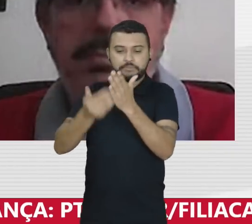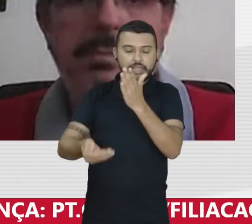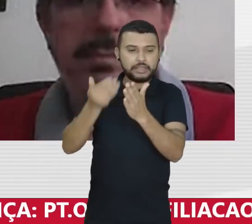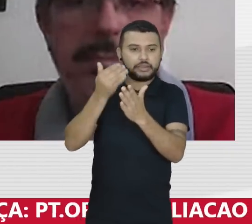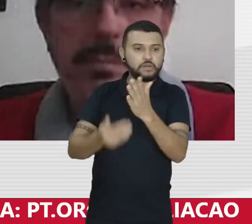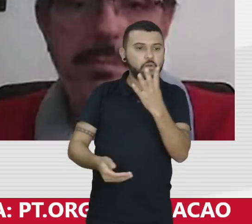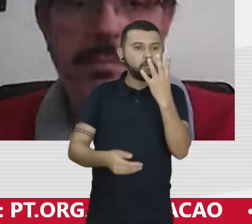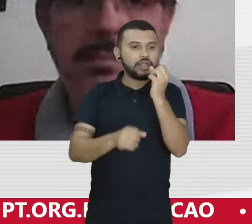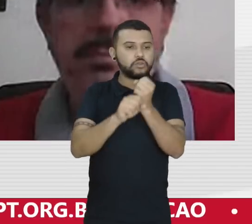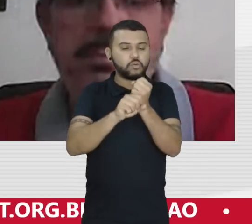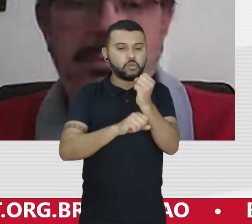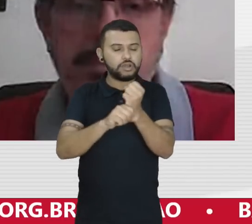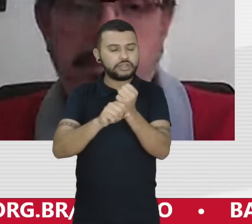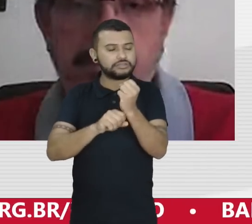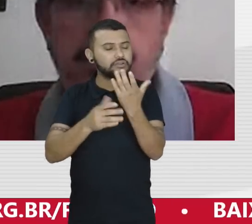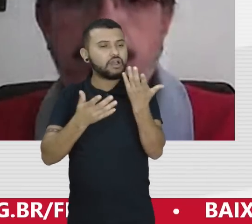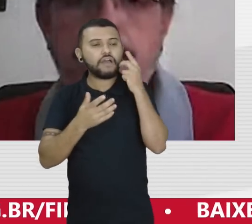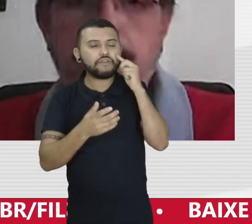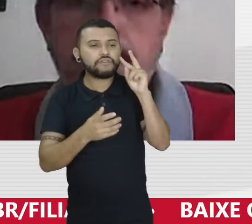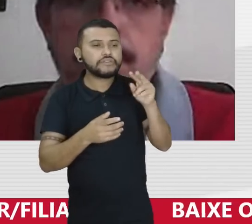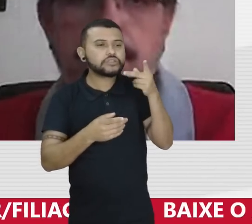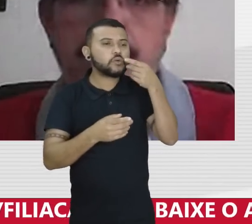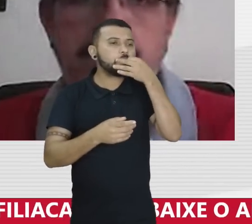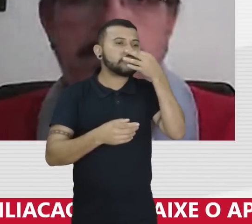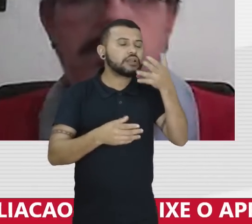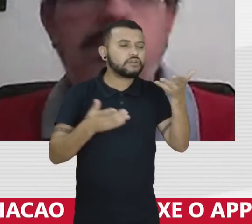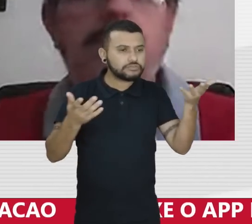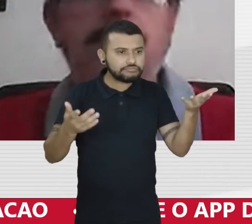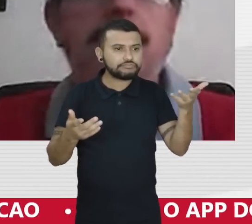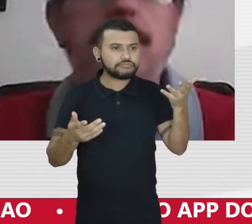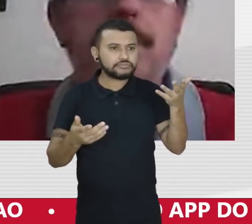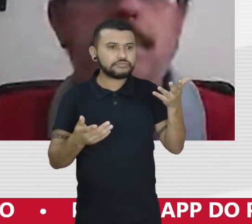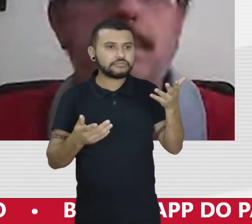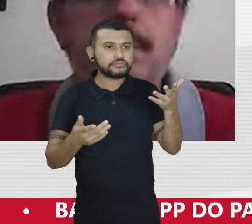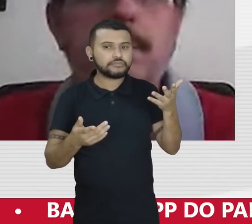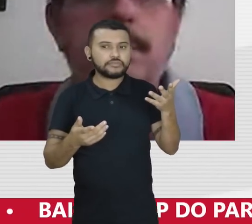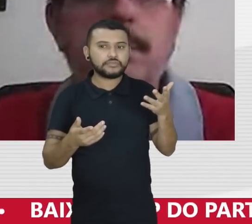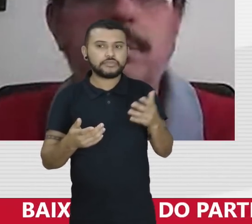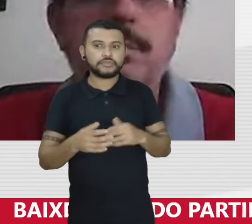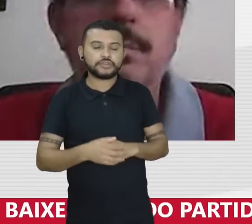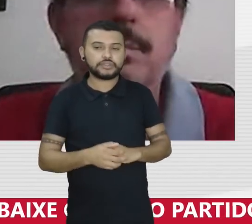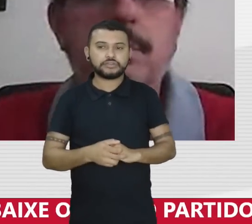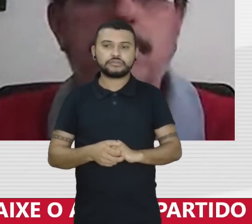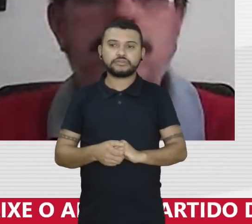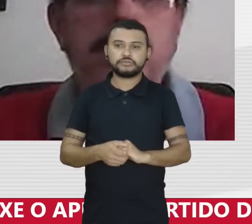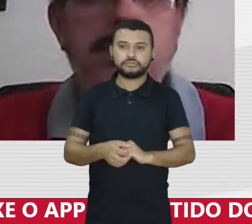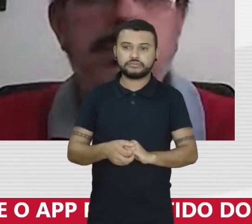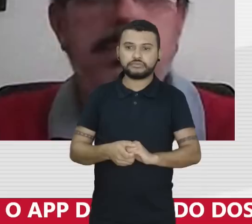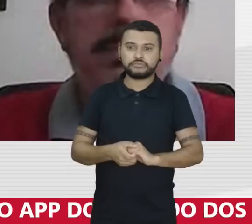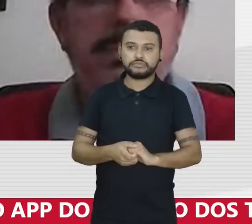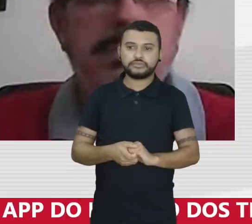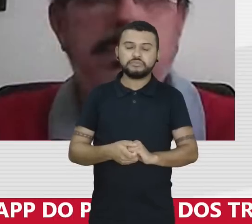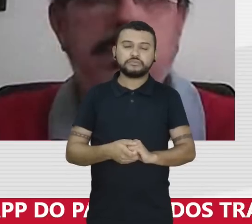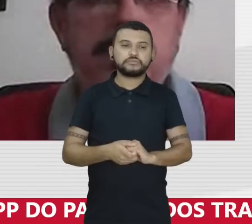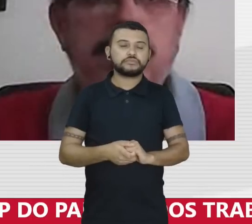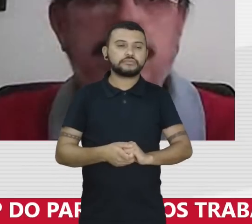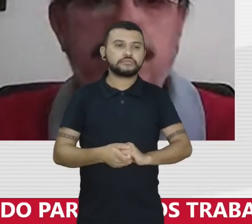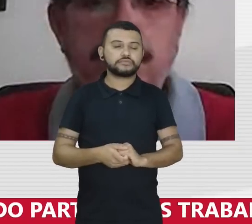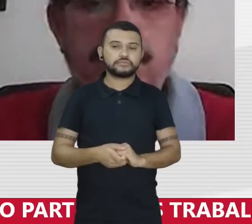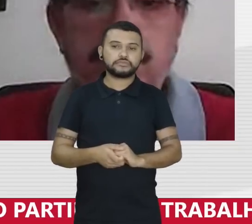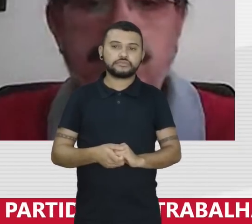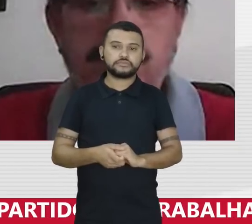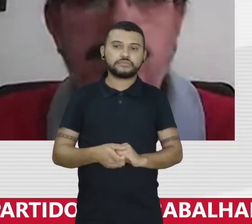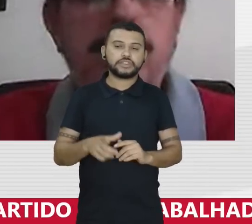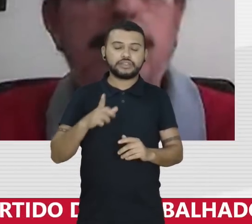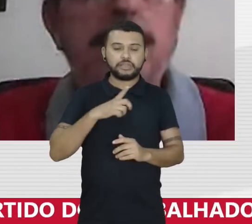4 anos, que é esse período aí. Matrículas também é uma grande coisa, tem um número imenso, ou seja, as pessoas estão matriculando sem